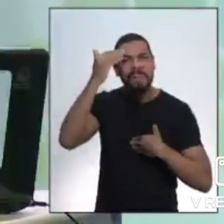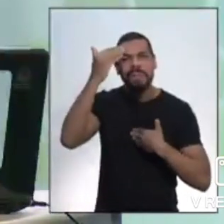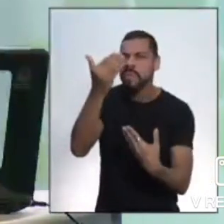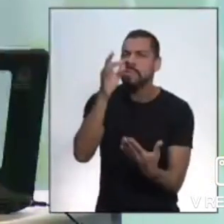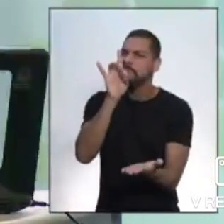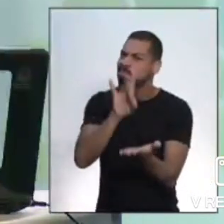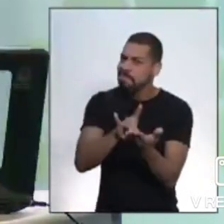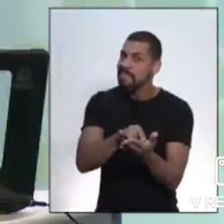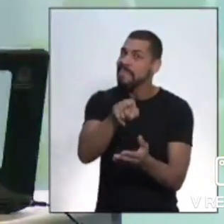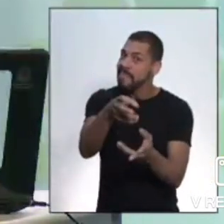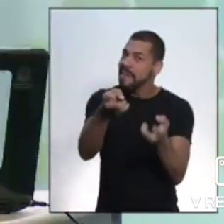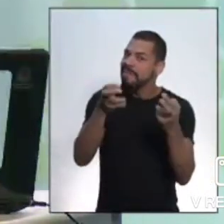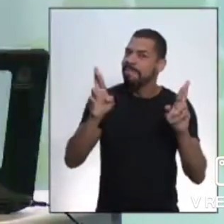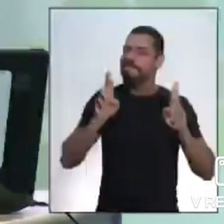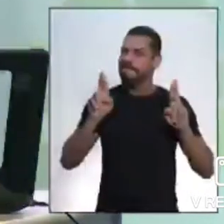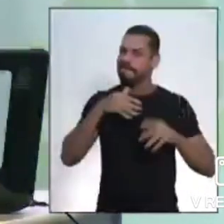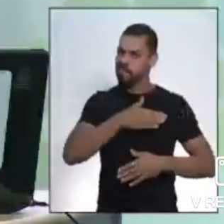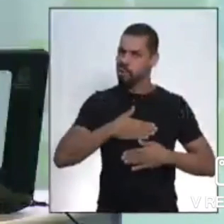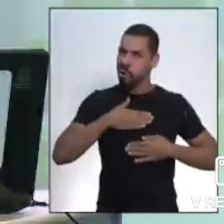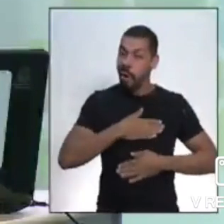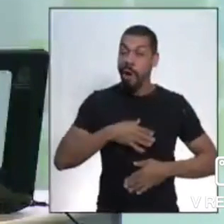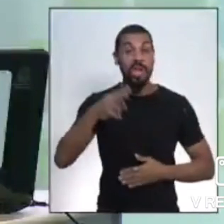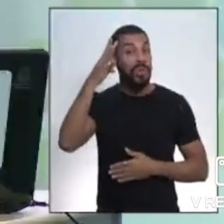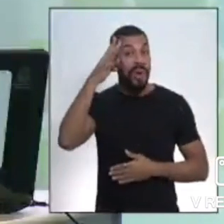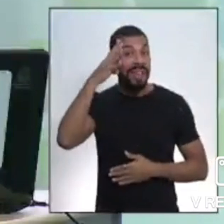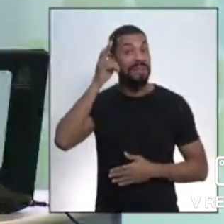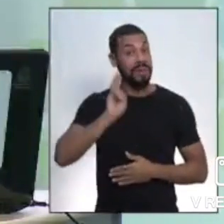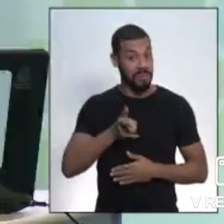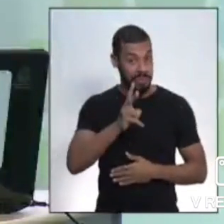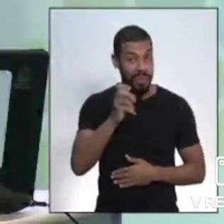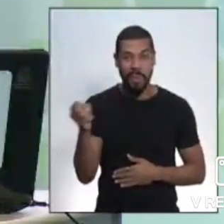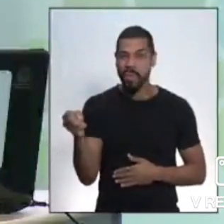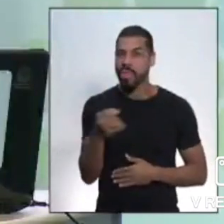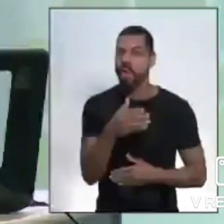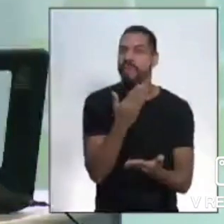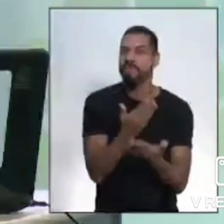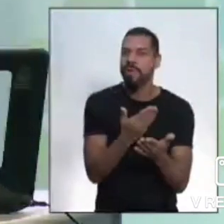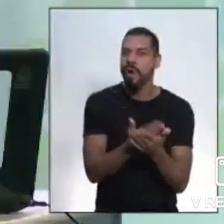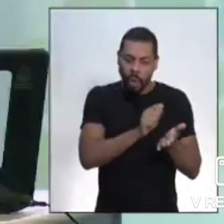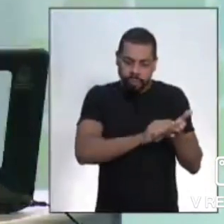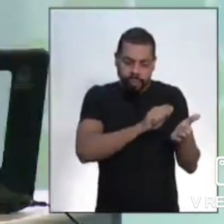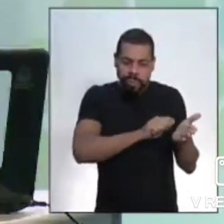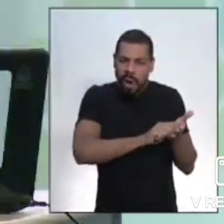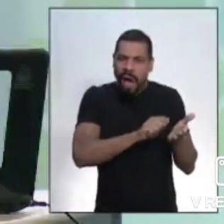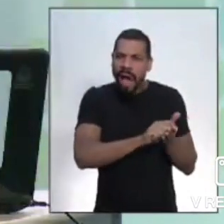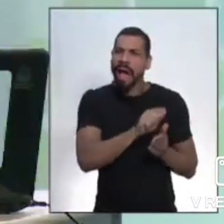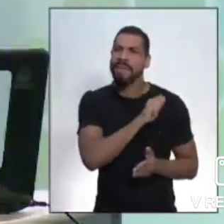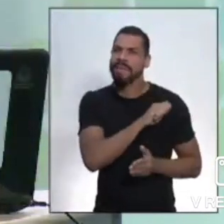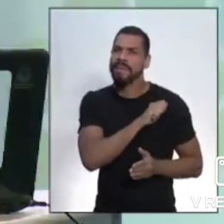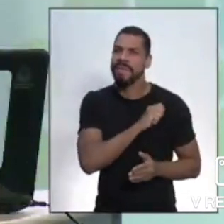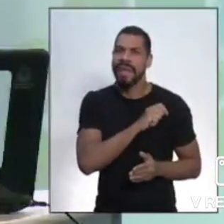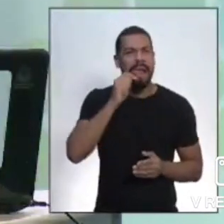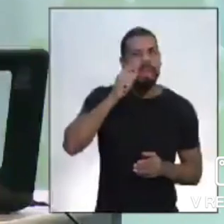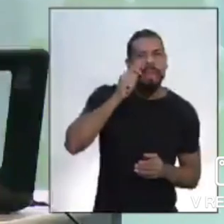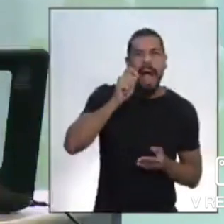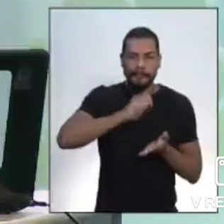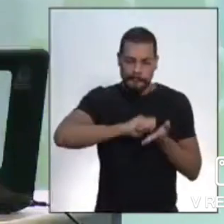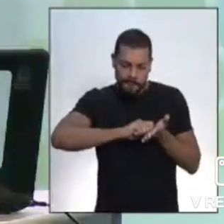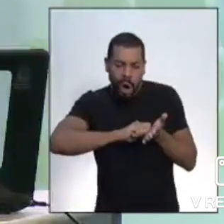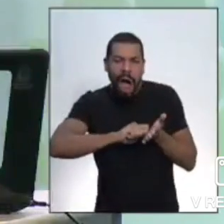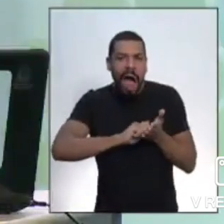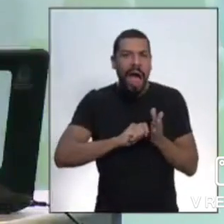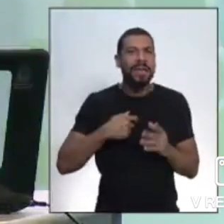obrigado, espero que vocês tenham gostado. Quarta-feira temos uma nova aula, peguem o caderno do aluno, já venham com lápis, caneta, borracha, que